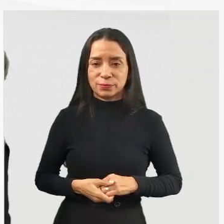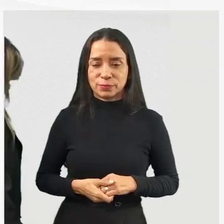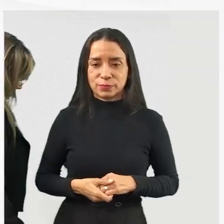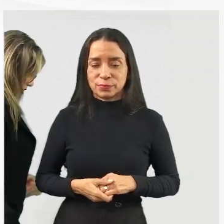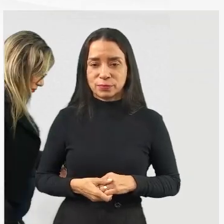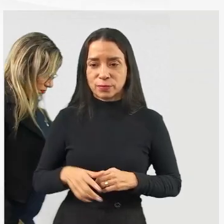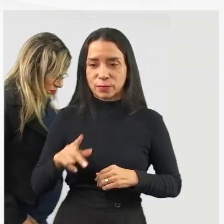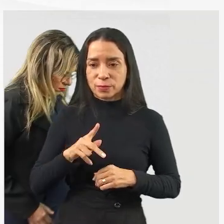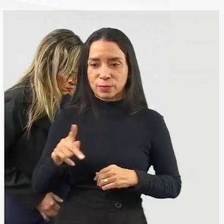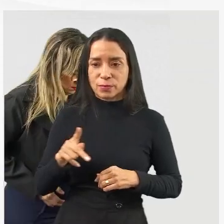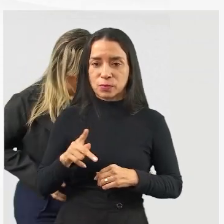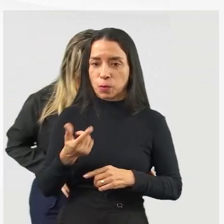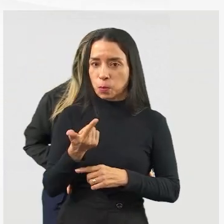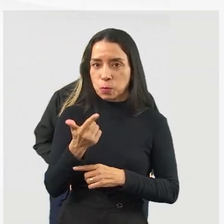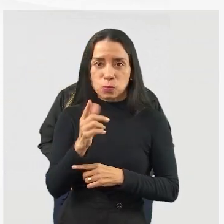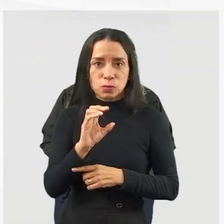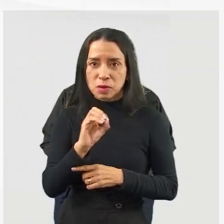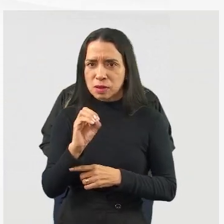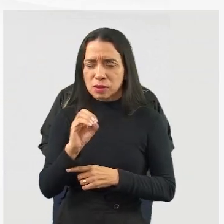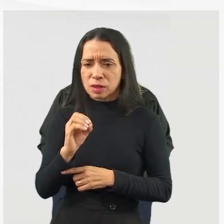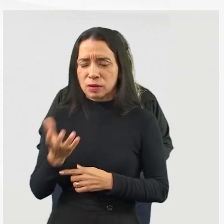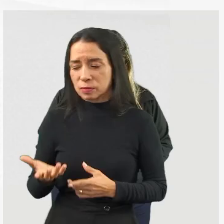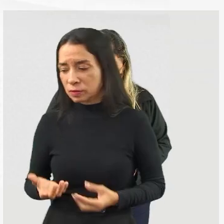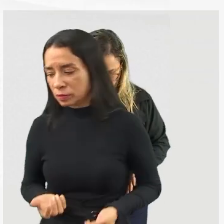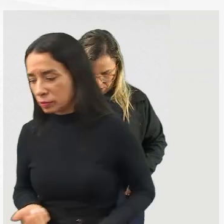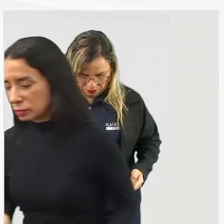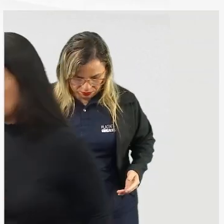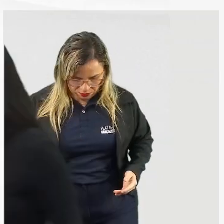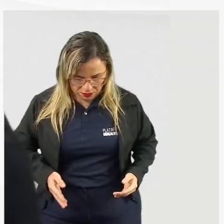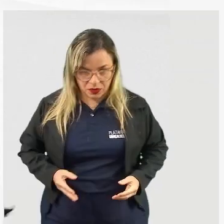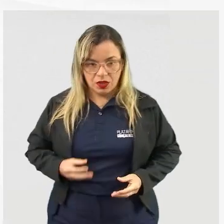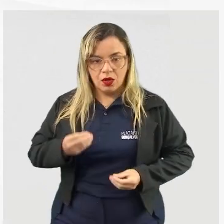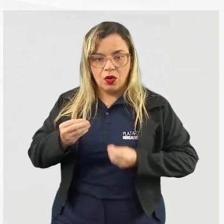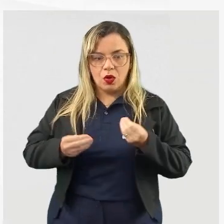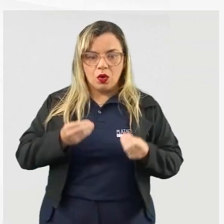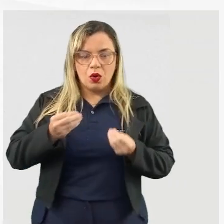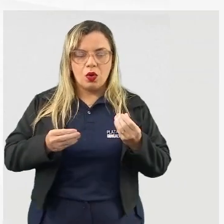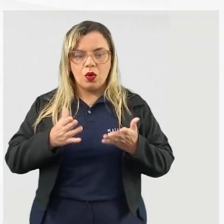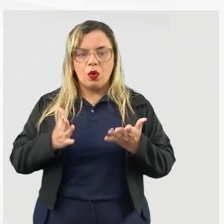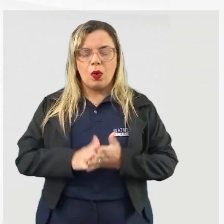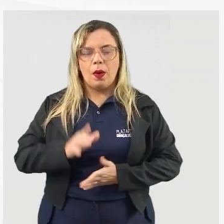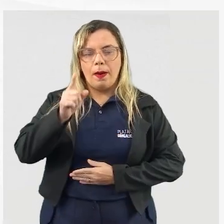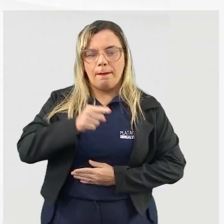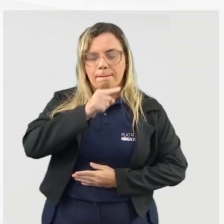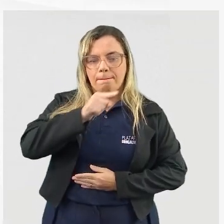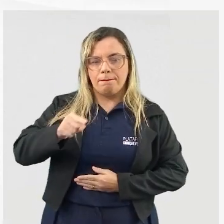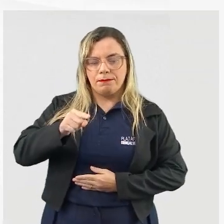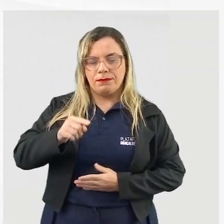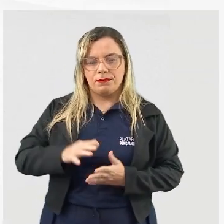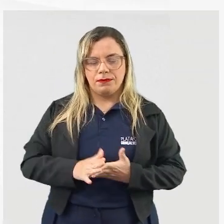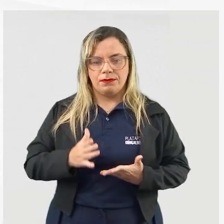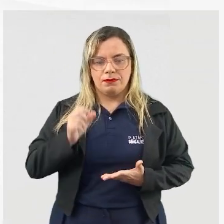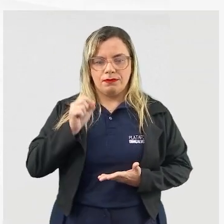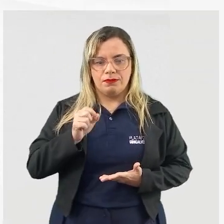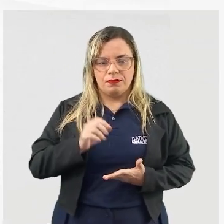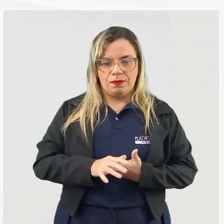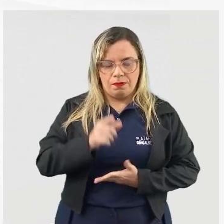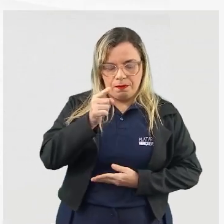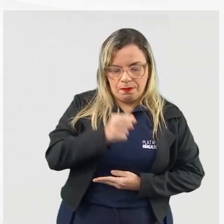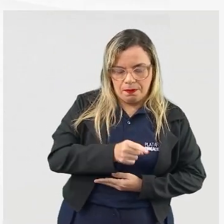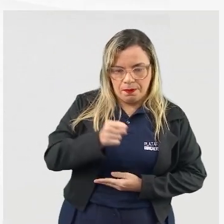Pessoal, aí não tem 2 zeros. Como é que eu faço então? Você cancela um, ó, tá? Você corta um 0 com um